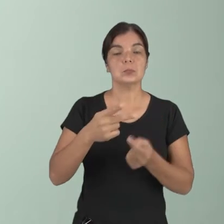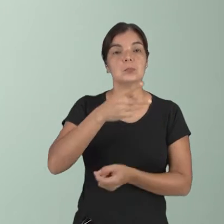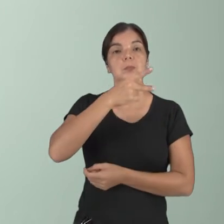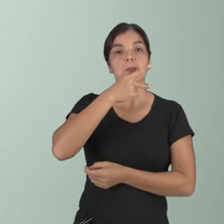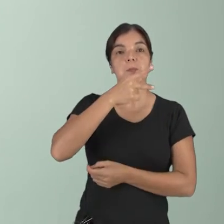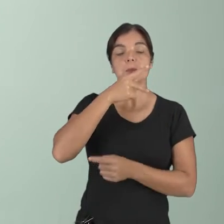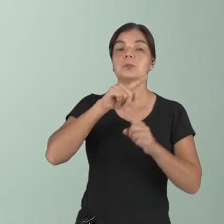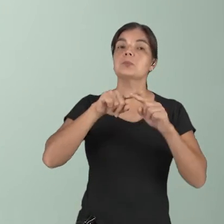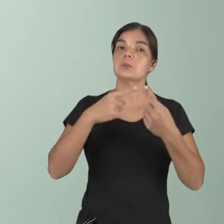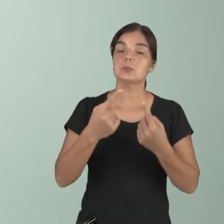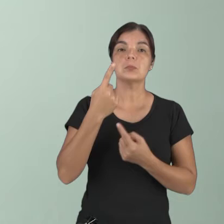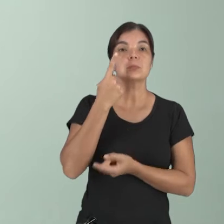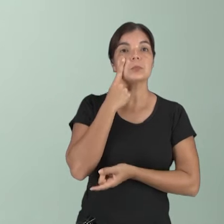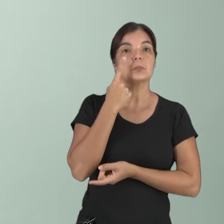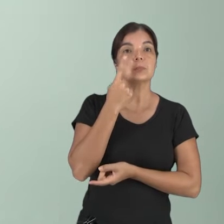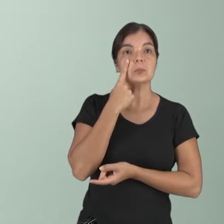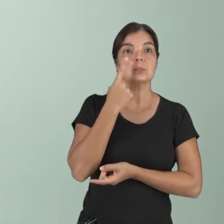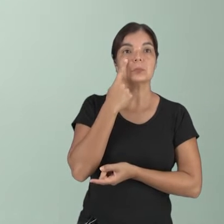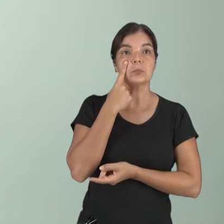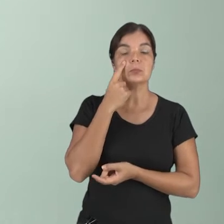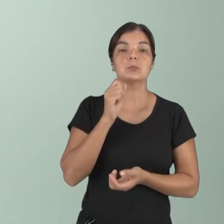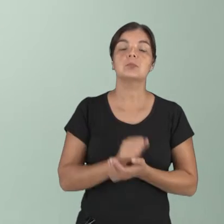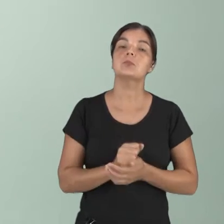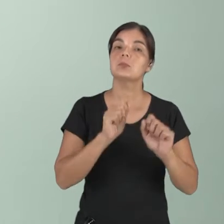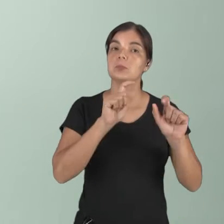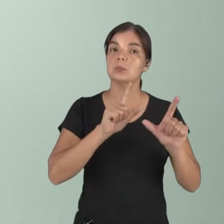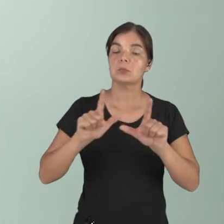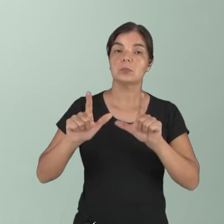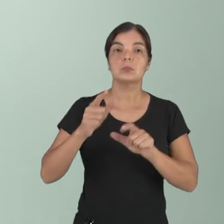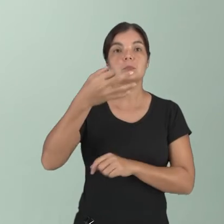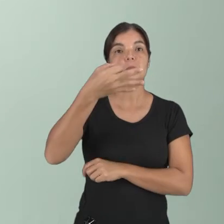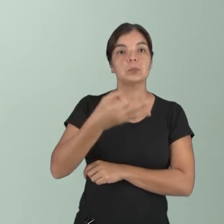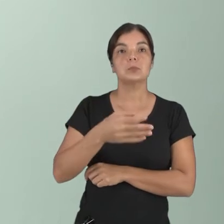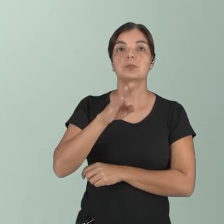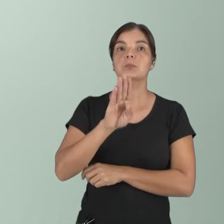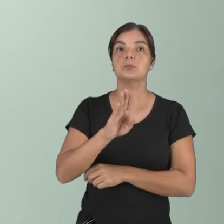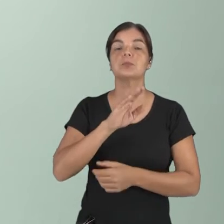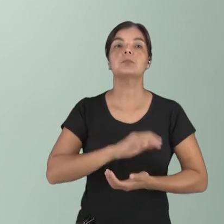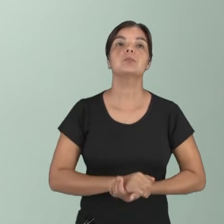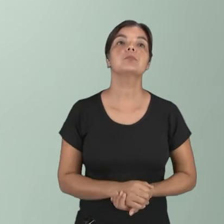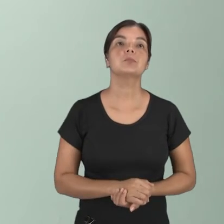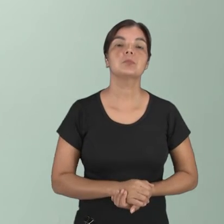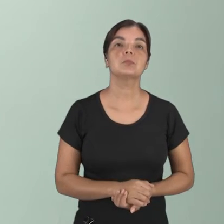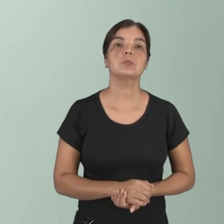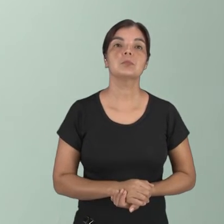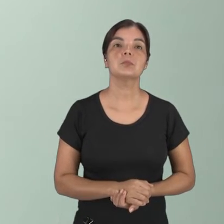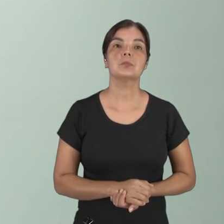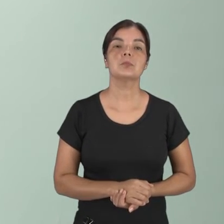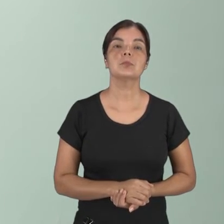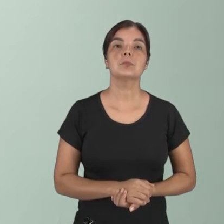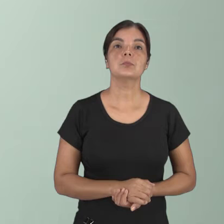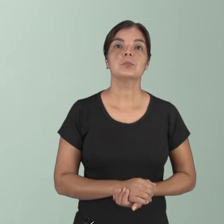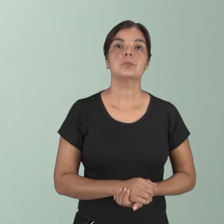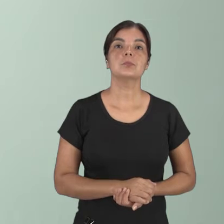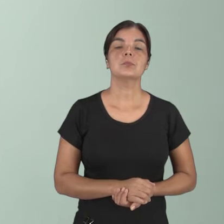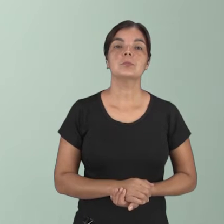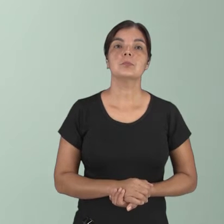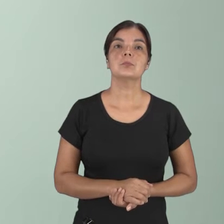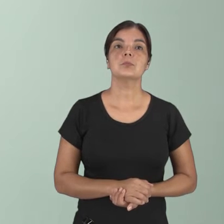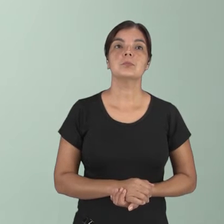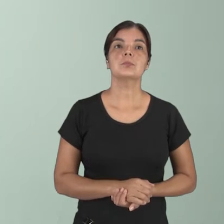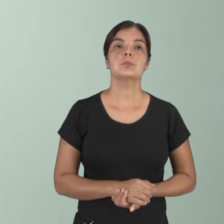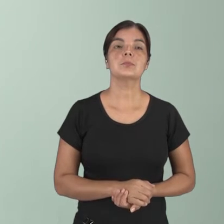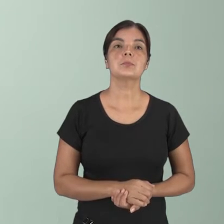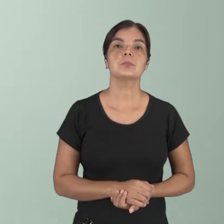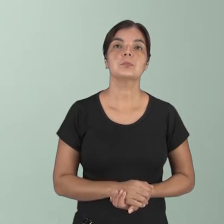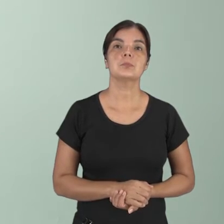Platão, tá bom? Você pode visualizar aí no banner a questão certa, tá bom? É a questão B,